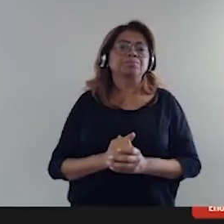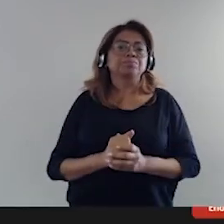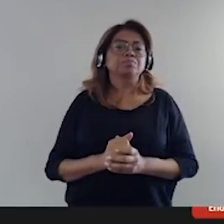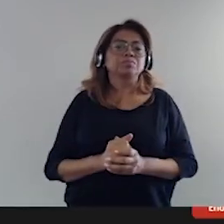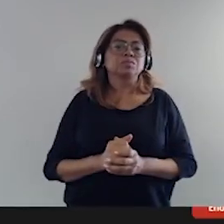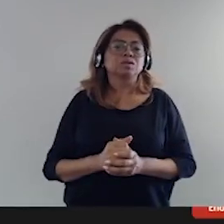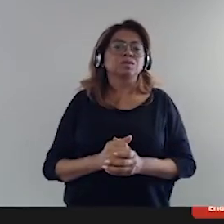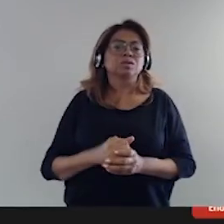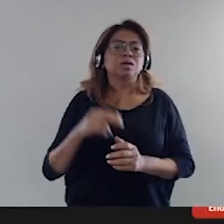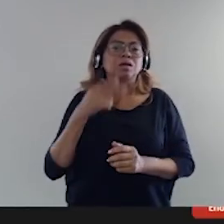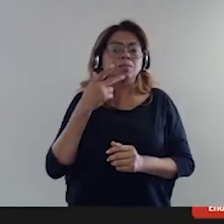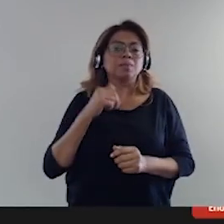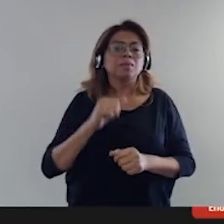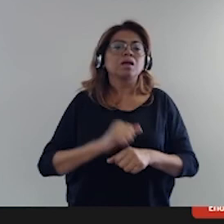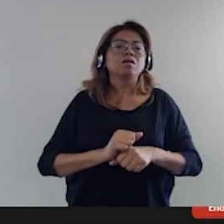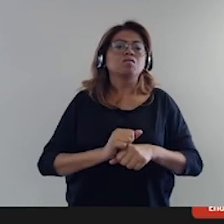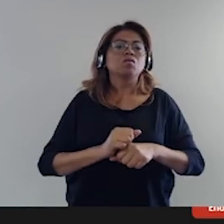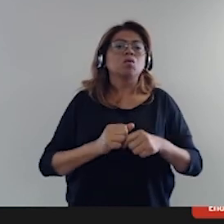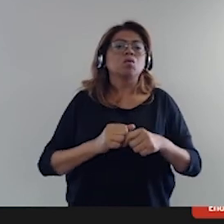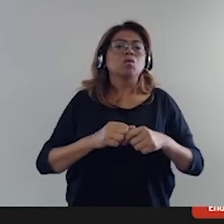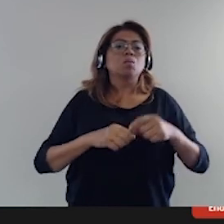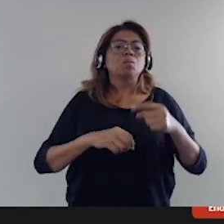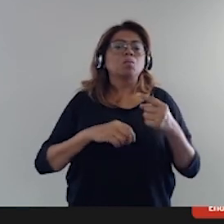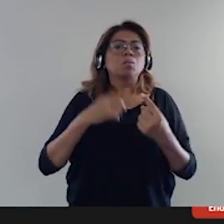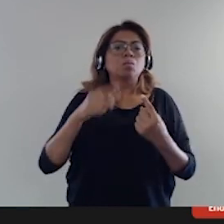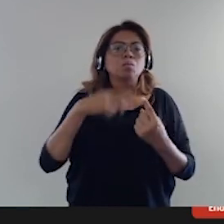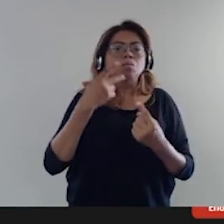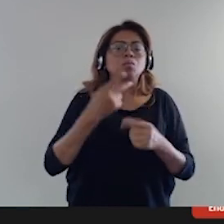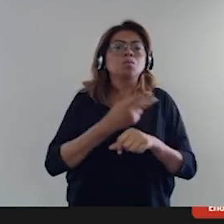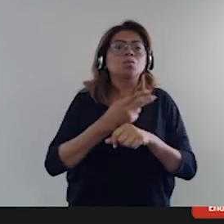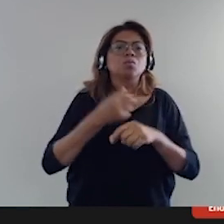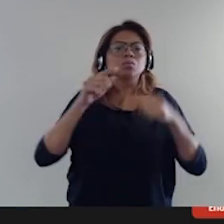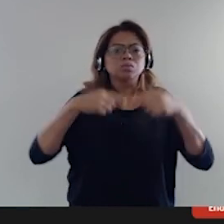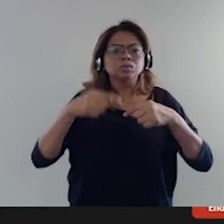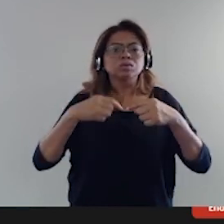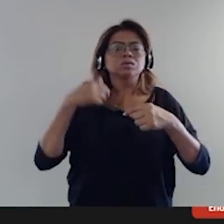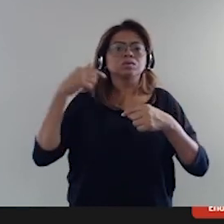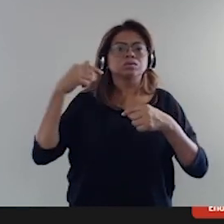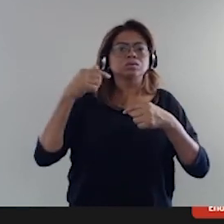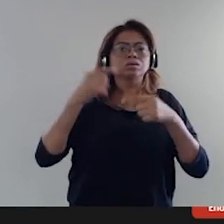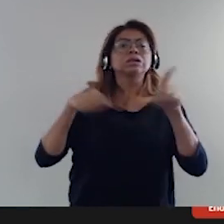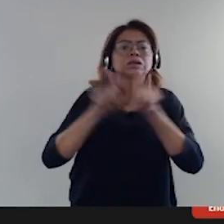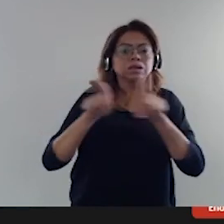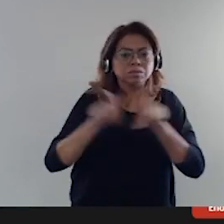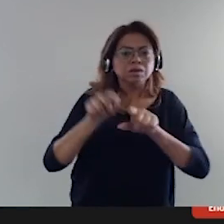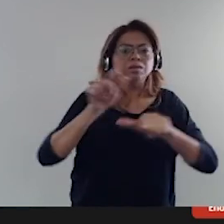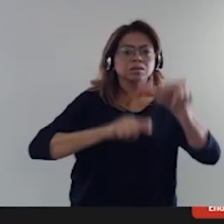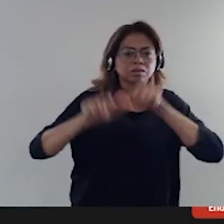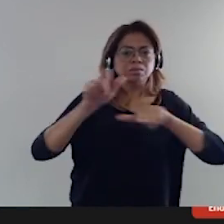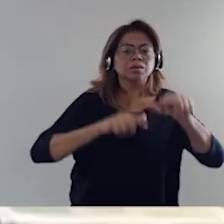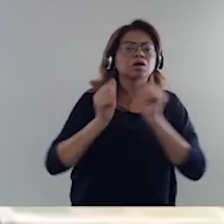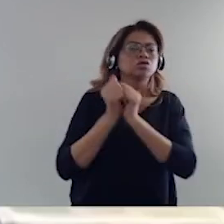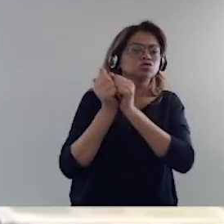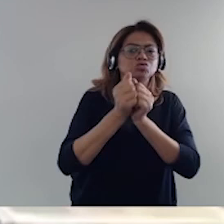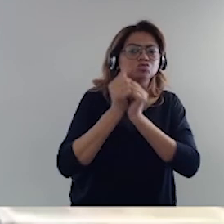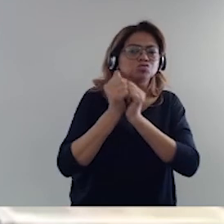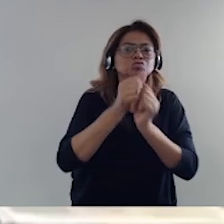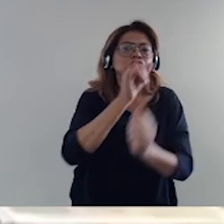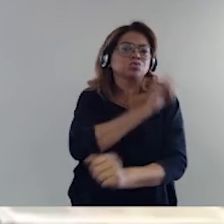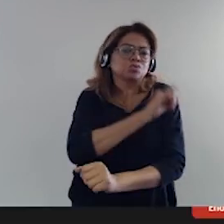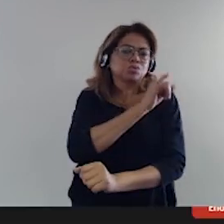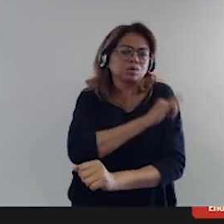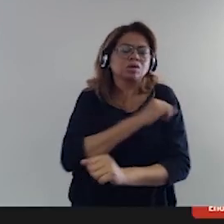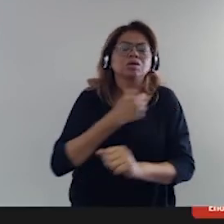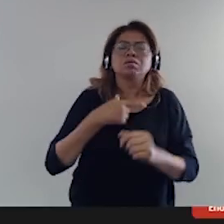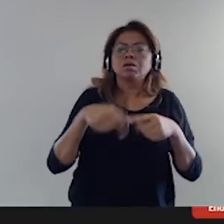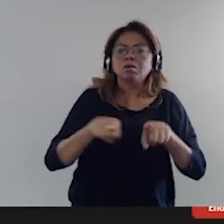foi procurador-geral do Estado, e também estive com ele na Secretaria de Justiça no primeiro governo Brizola. Portanto, tenho muitos laços profissionais